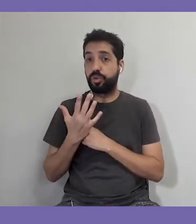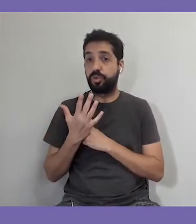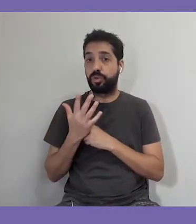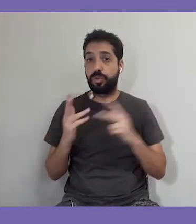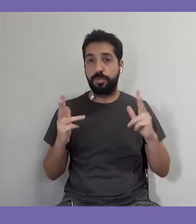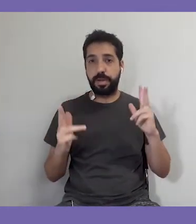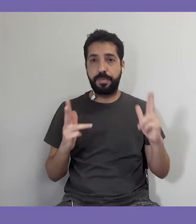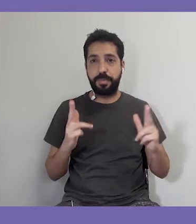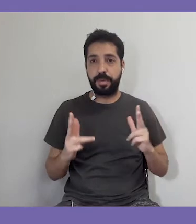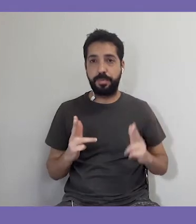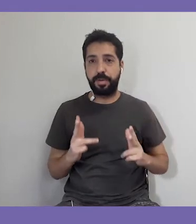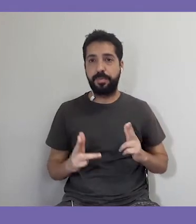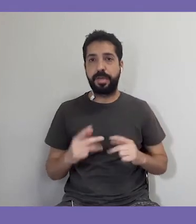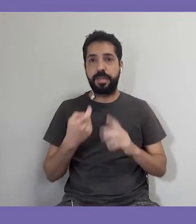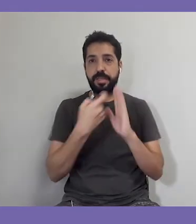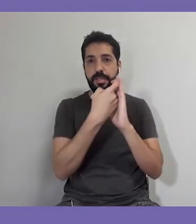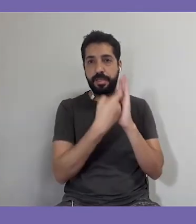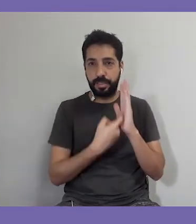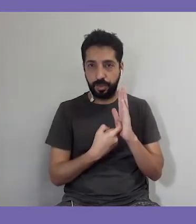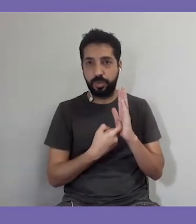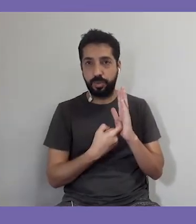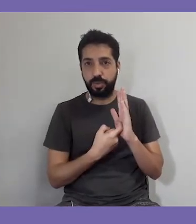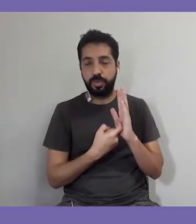me ajudou também na edição do texto,